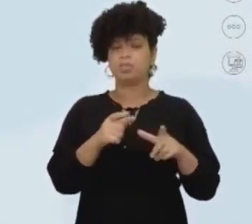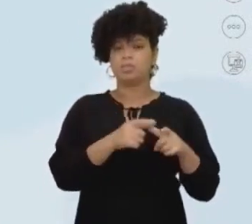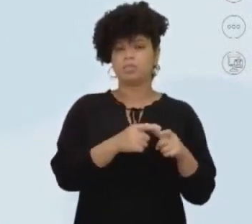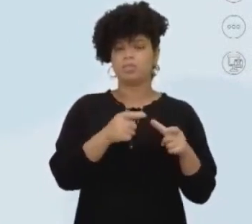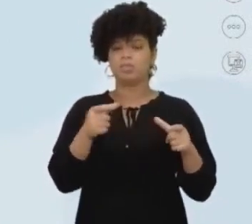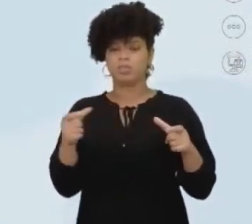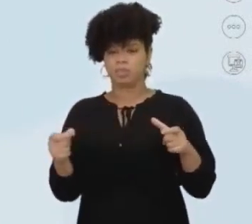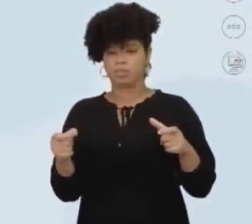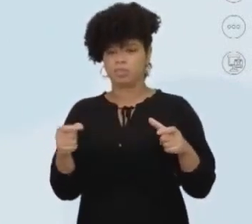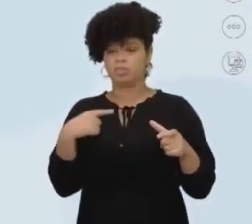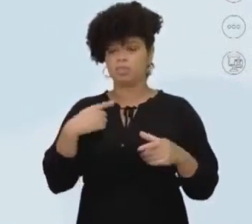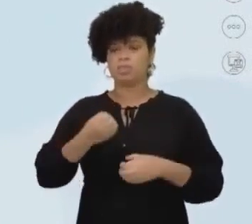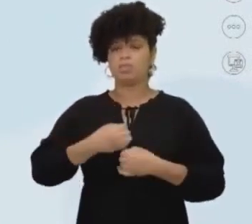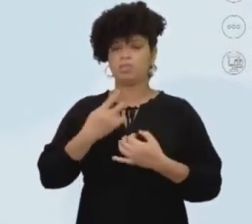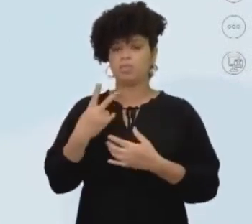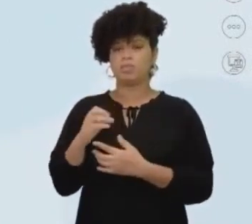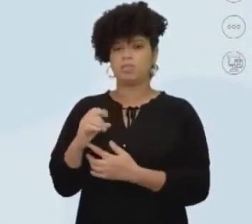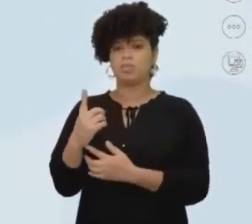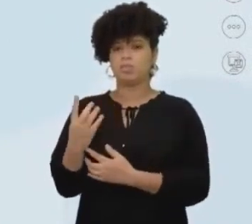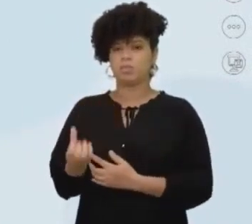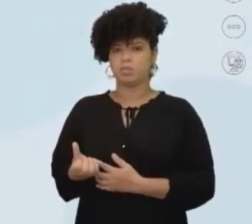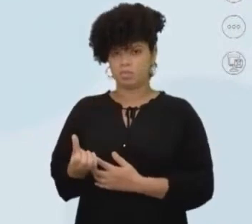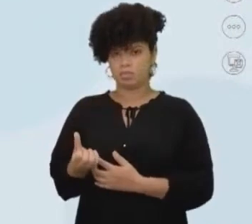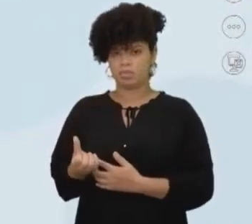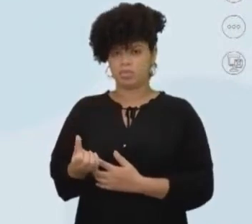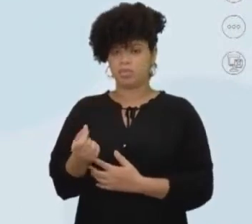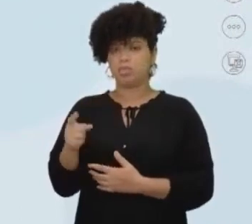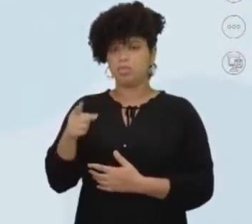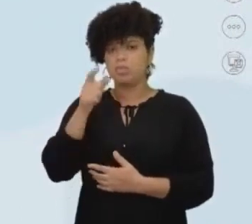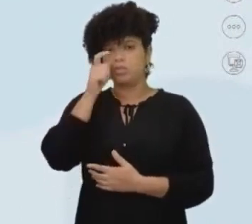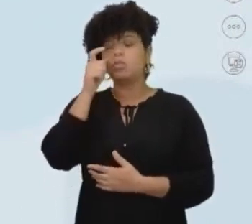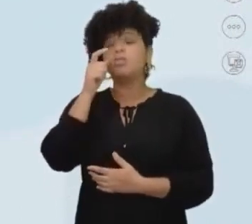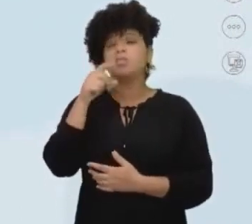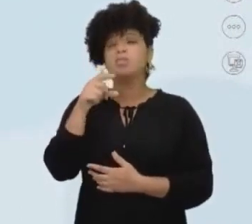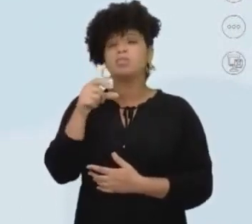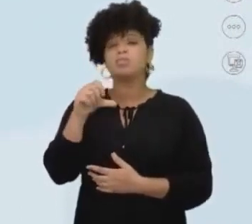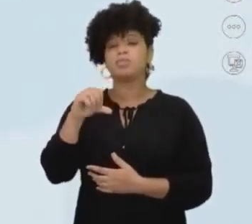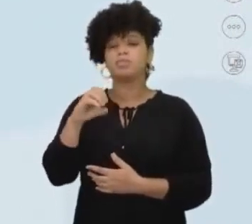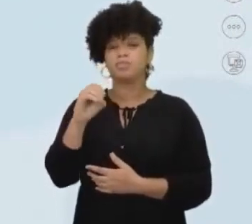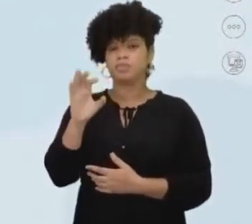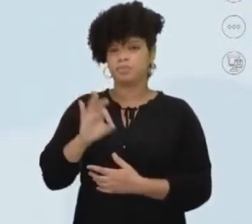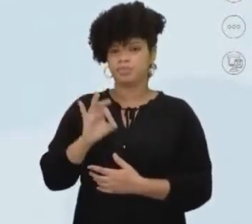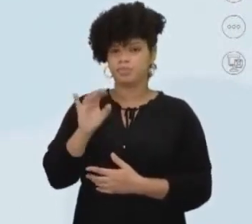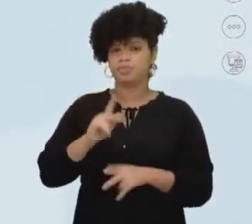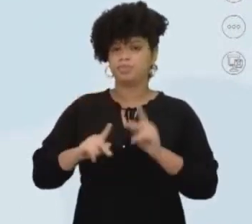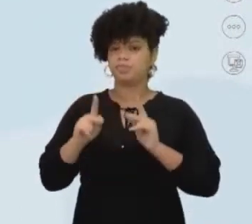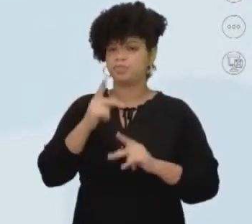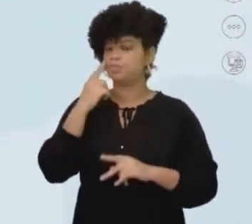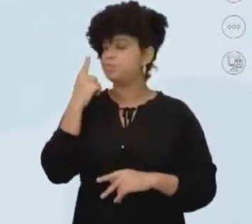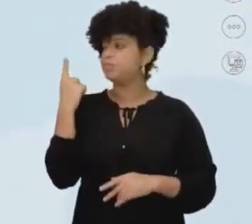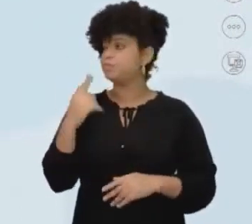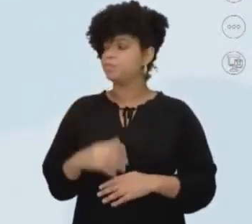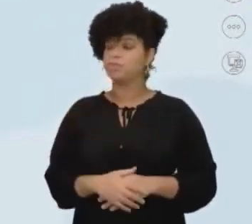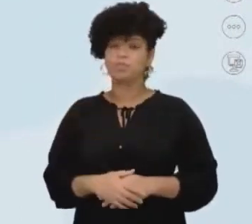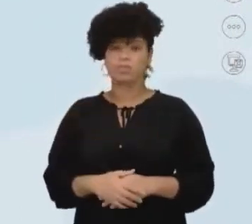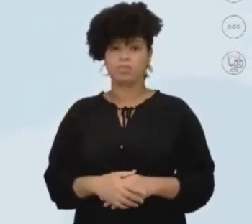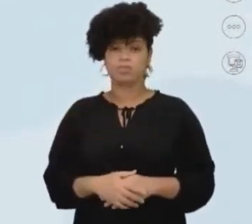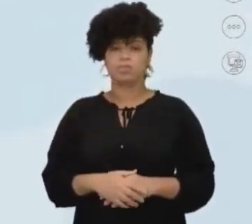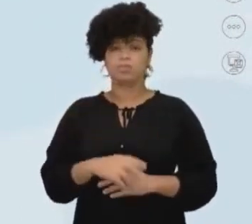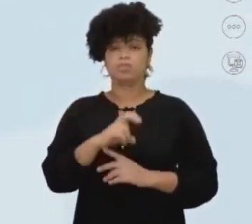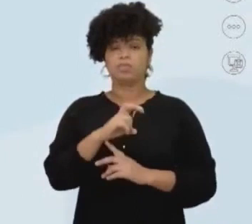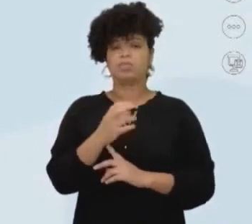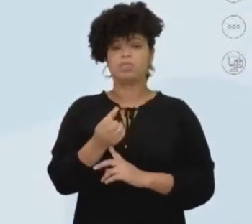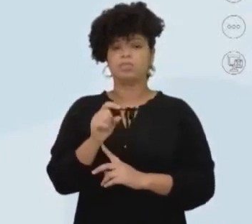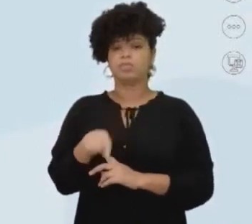tá são Dados aí de 2016 e olha aí que interessante é 90% da população tem